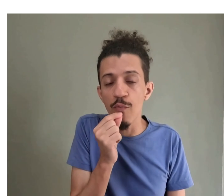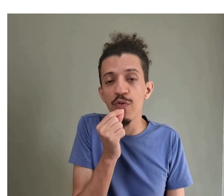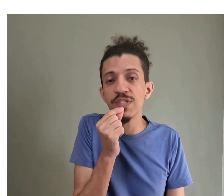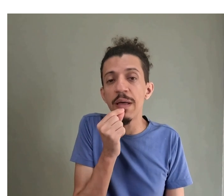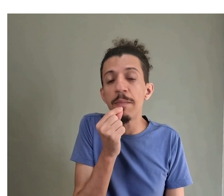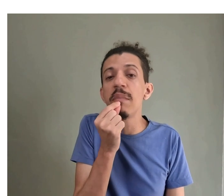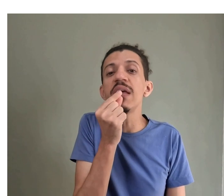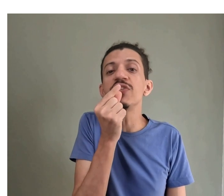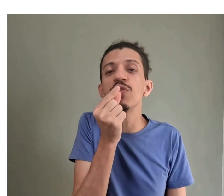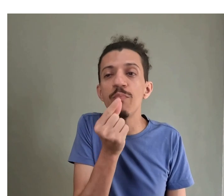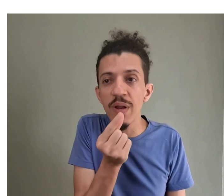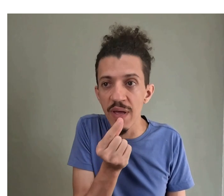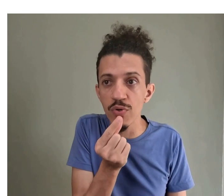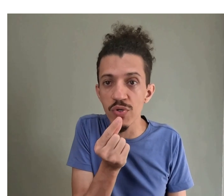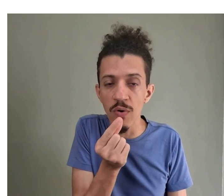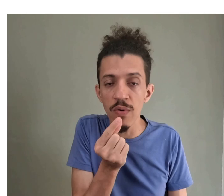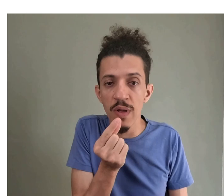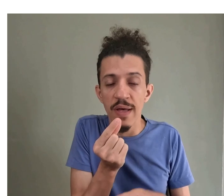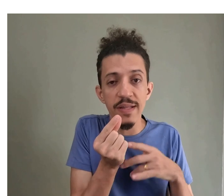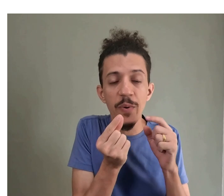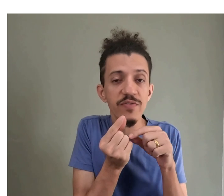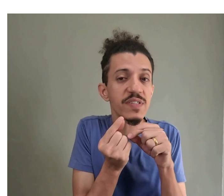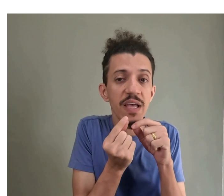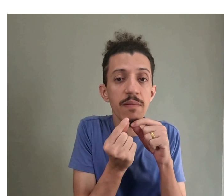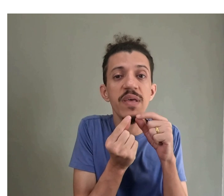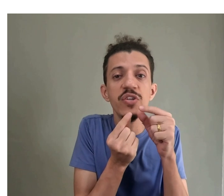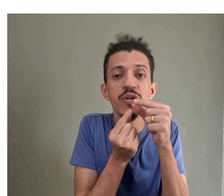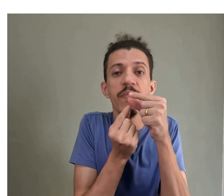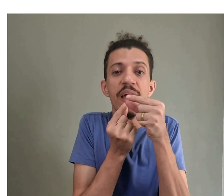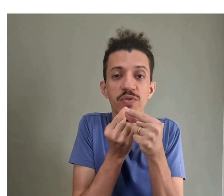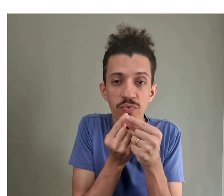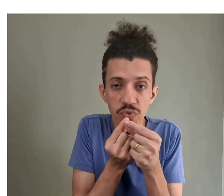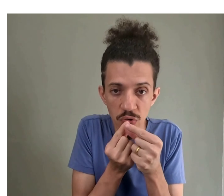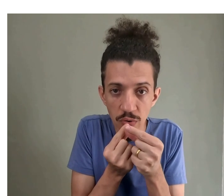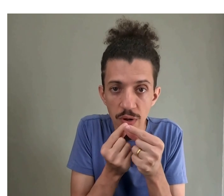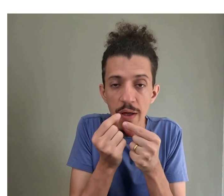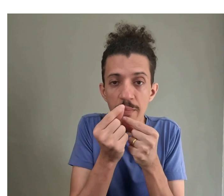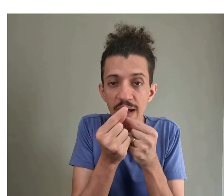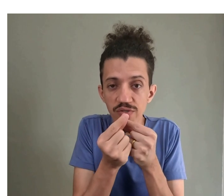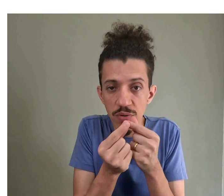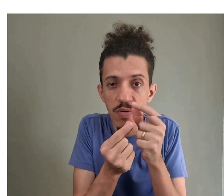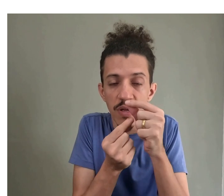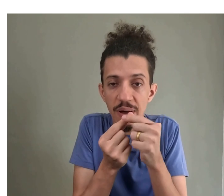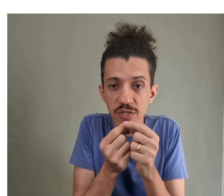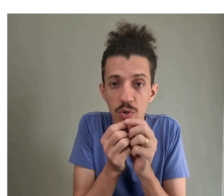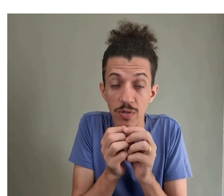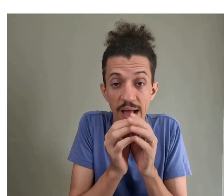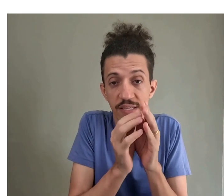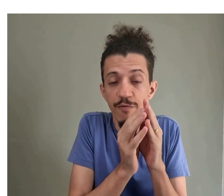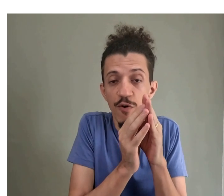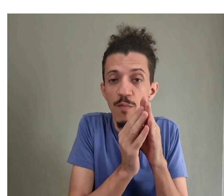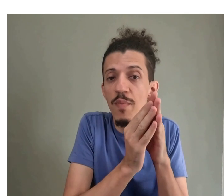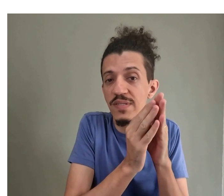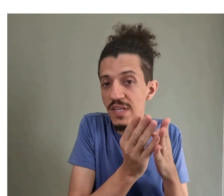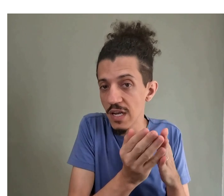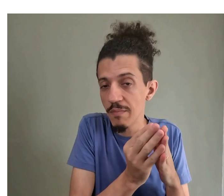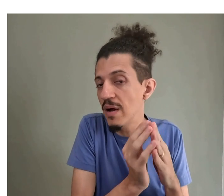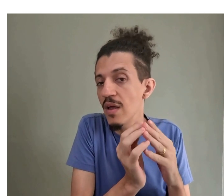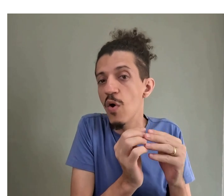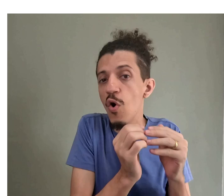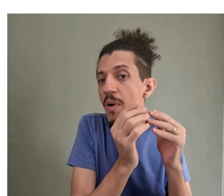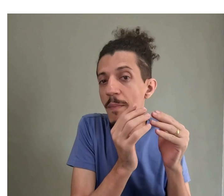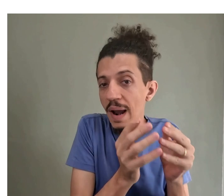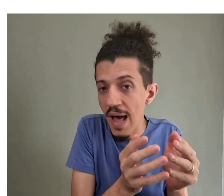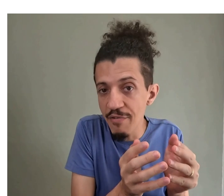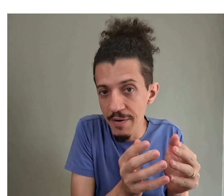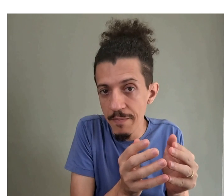Então, você emite um primeiro som, depois você emite mais um som, e mais outro, e mais outro. Aí você formou uma sílaba